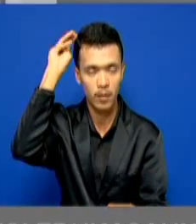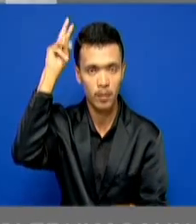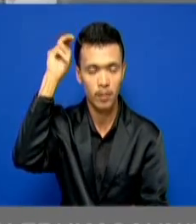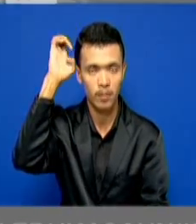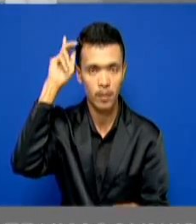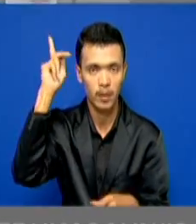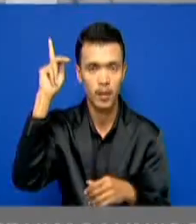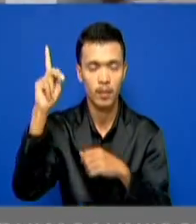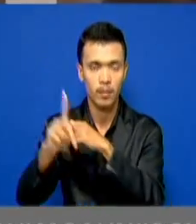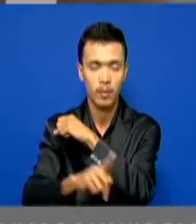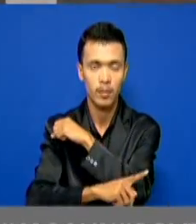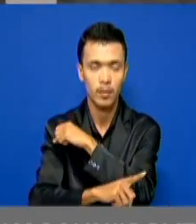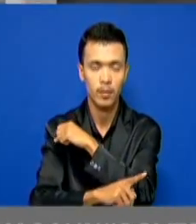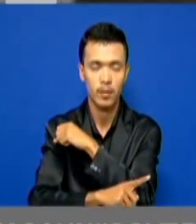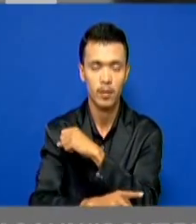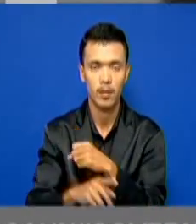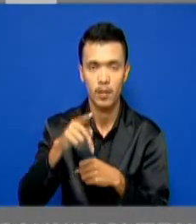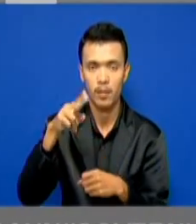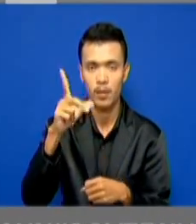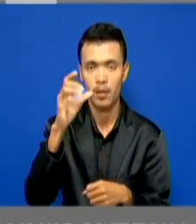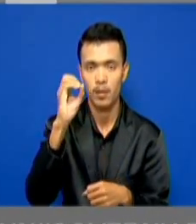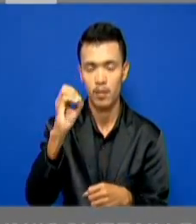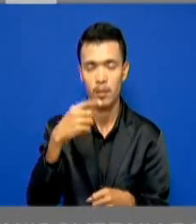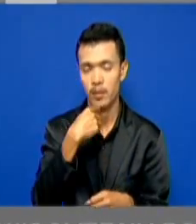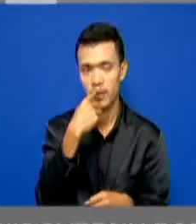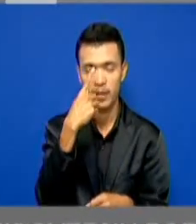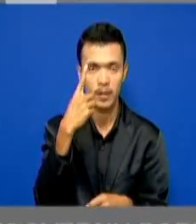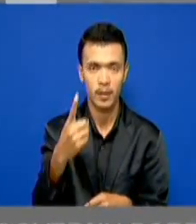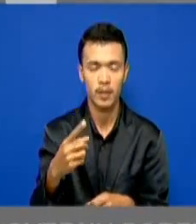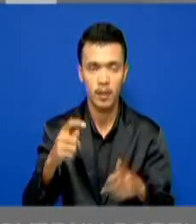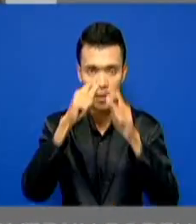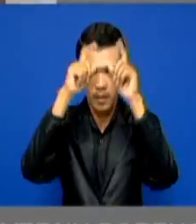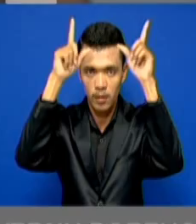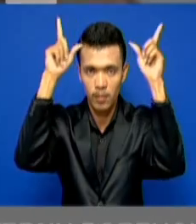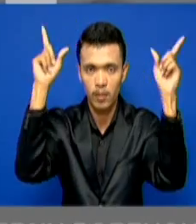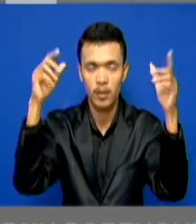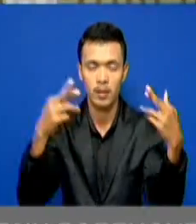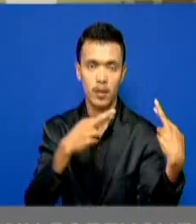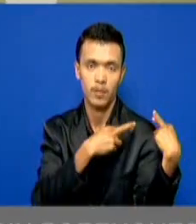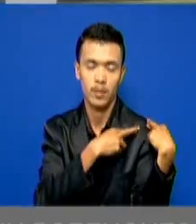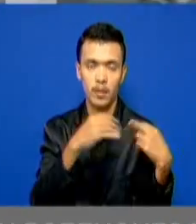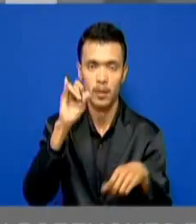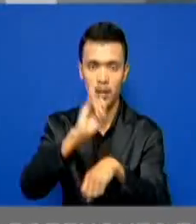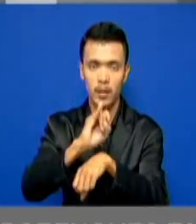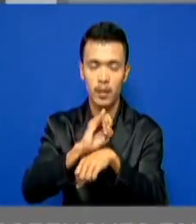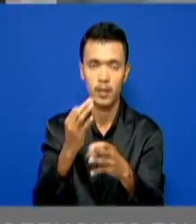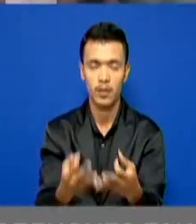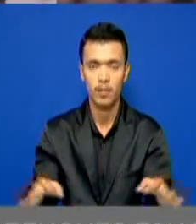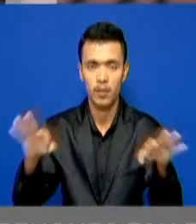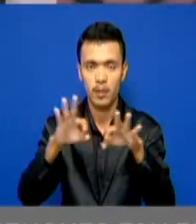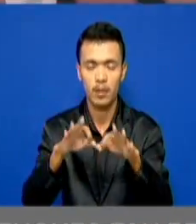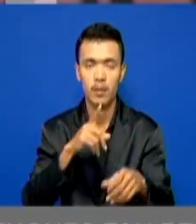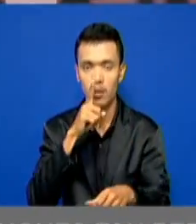Negócio Estrangeiro, Portugal, Paulo Rangel, considera e Timor-Leste, papel Igreja Nian importante